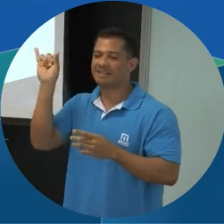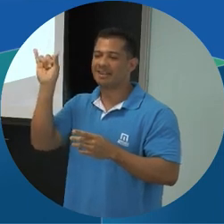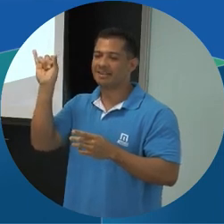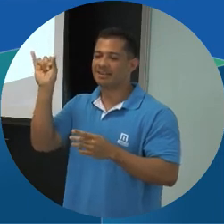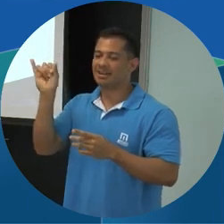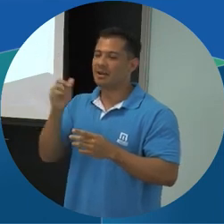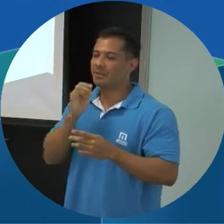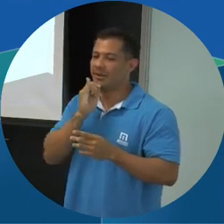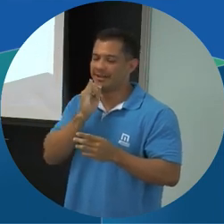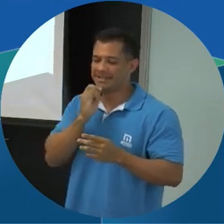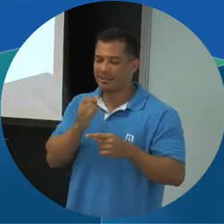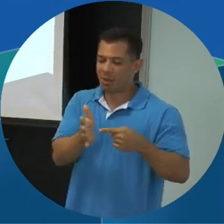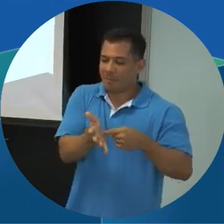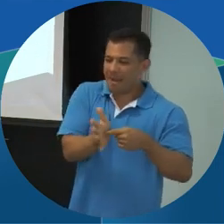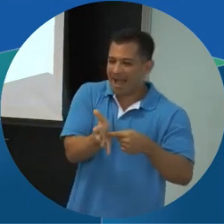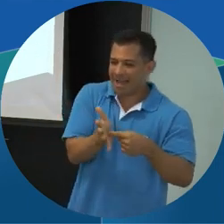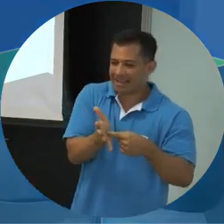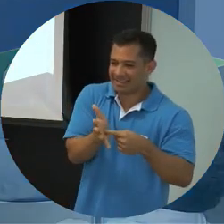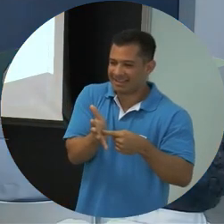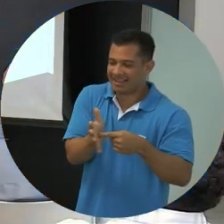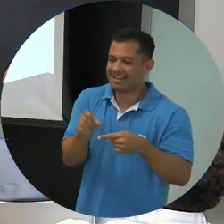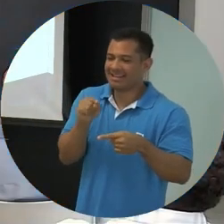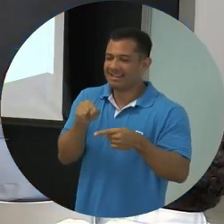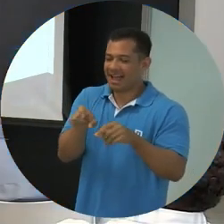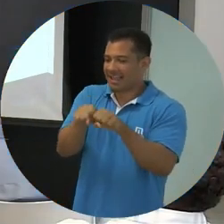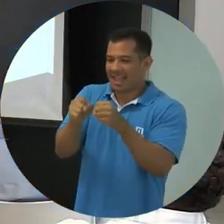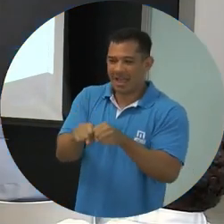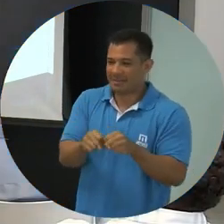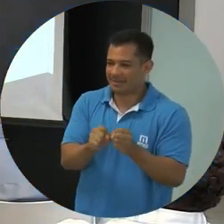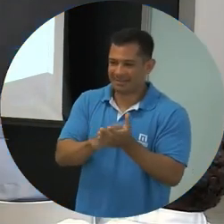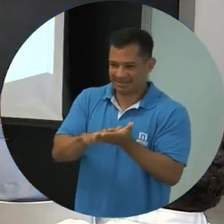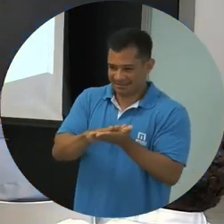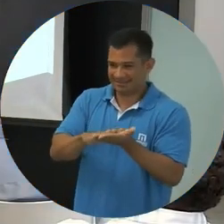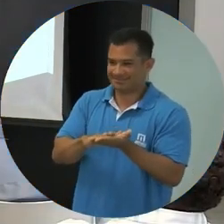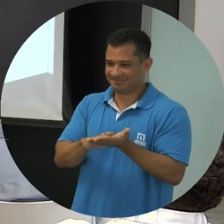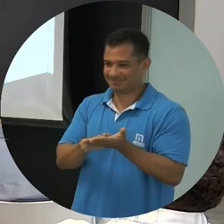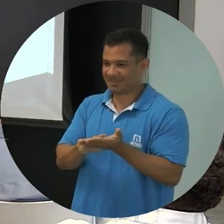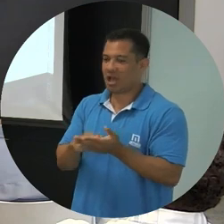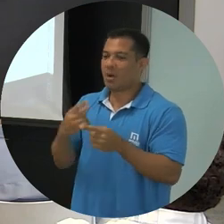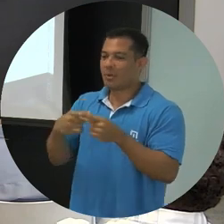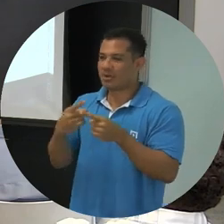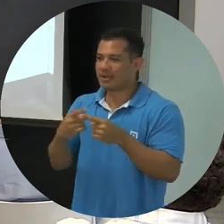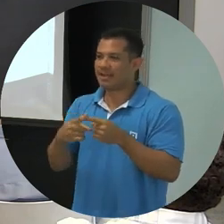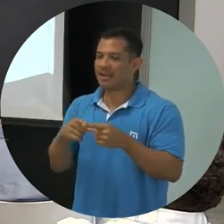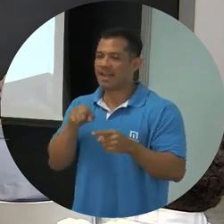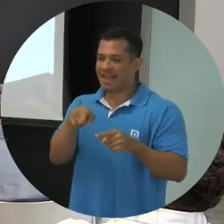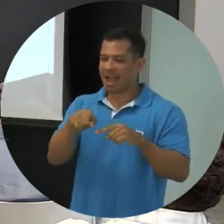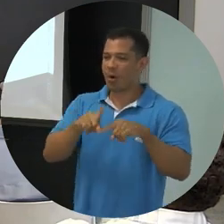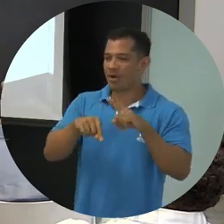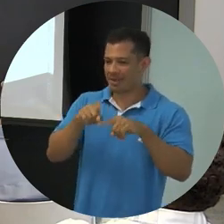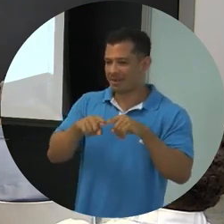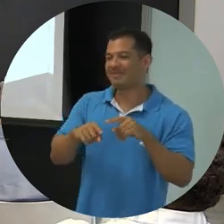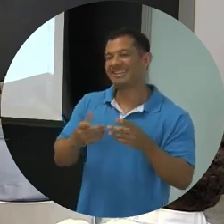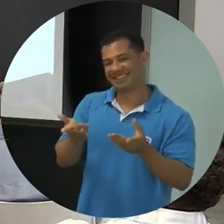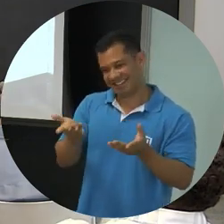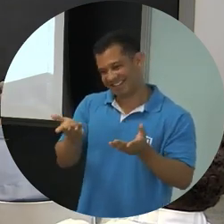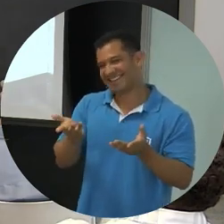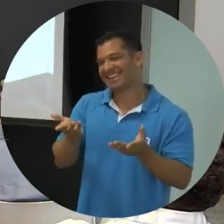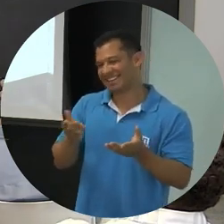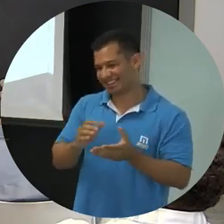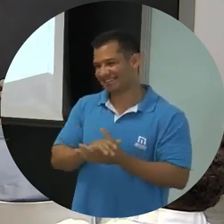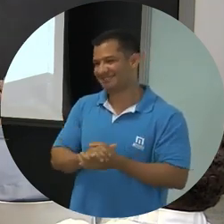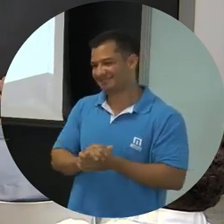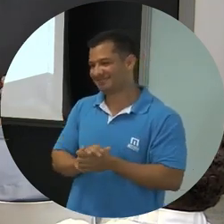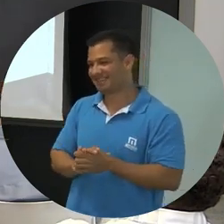processos abrasivos na parte interna do equipamento, porque é um equipamento, como a gente, o pessoal